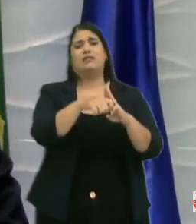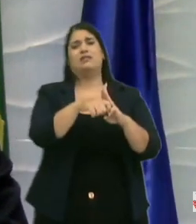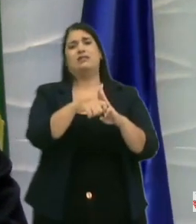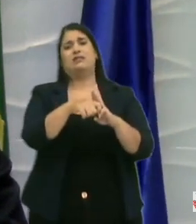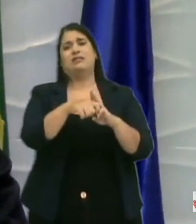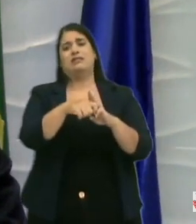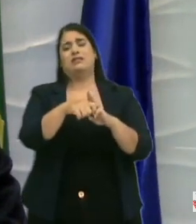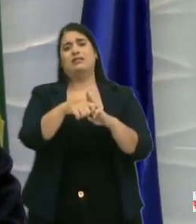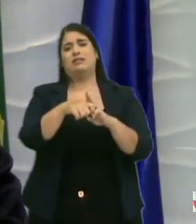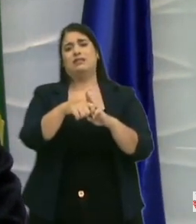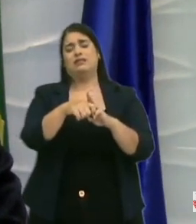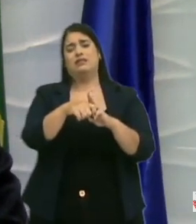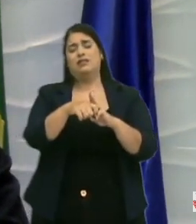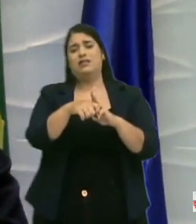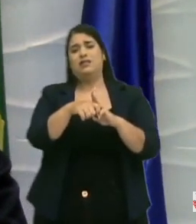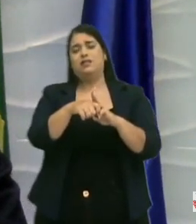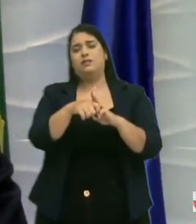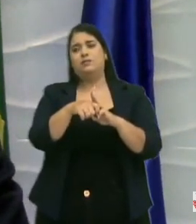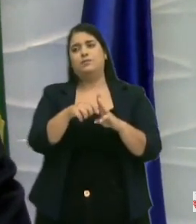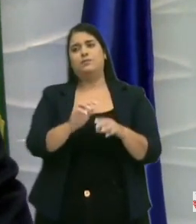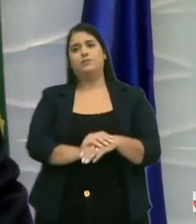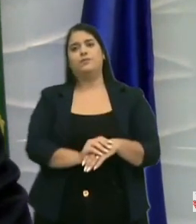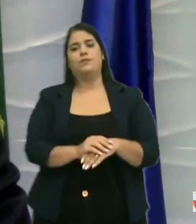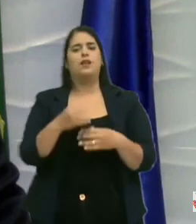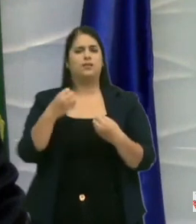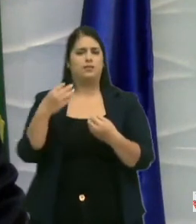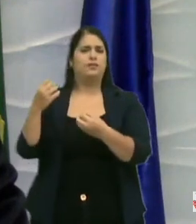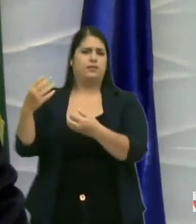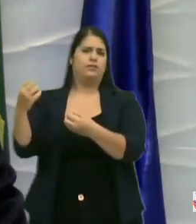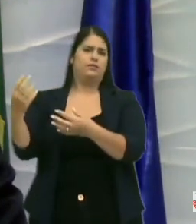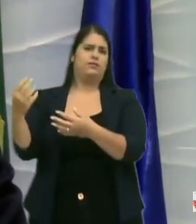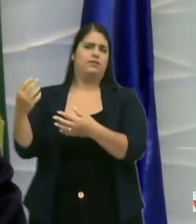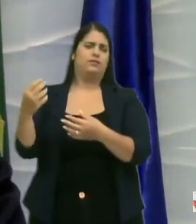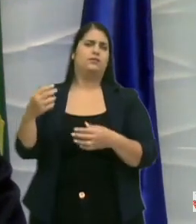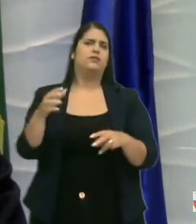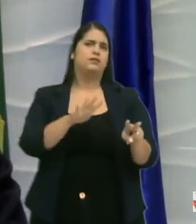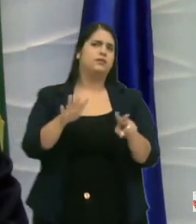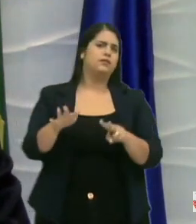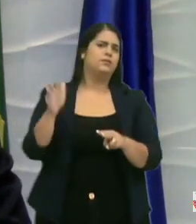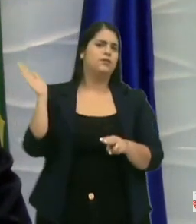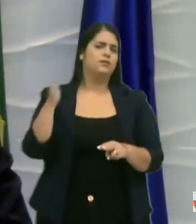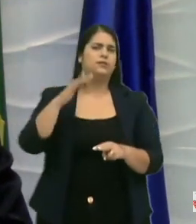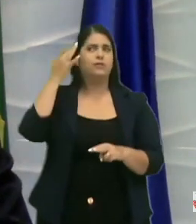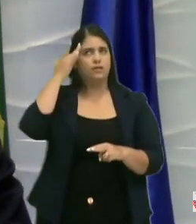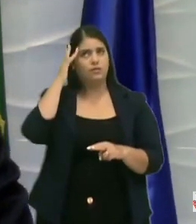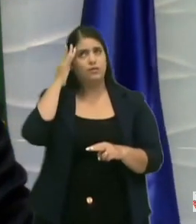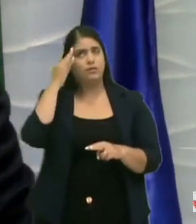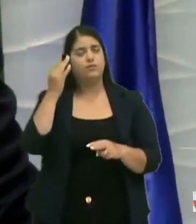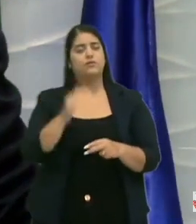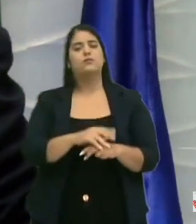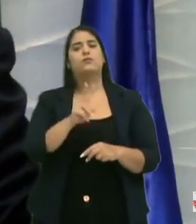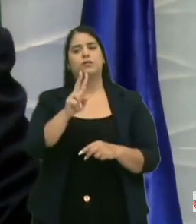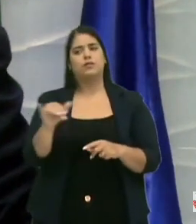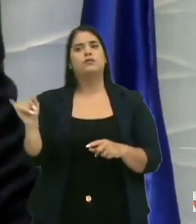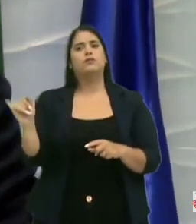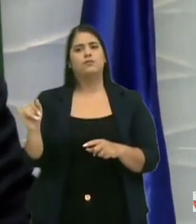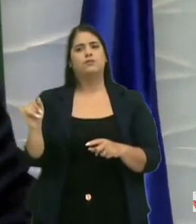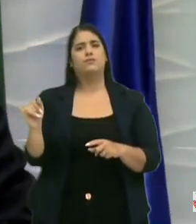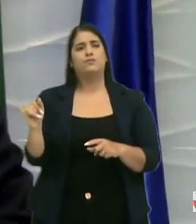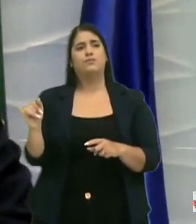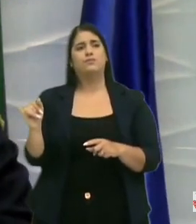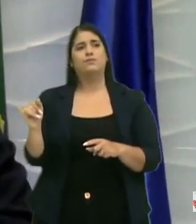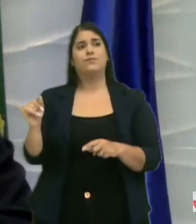ela, inclusive as viagens, eu acho que na próxima semana vai se intensificar